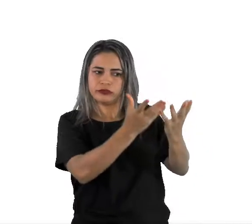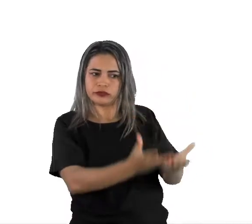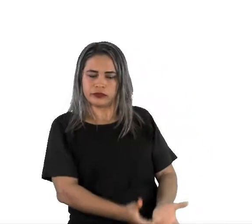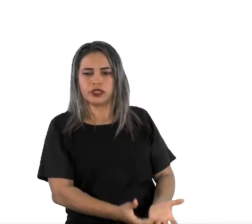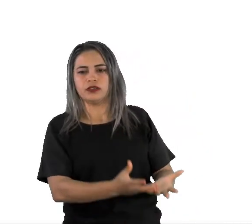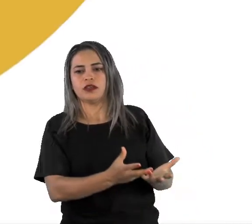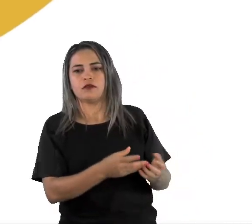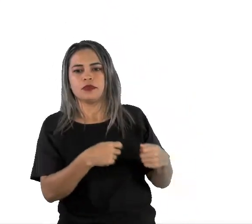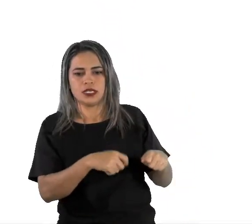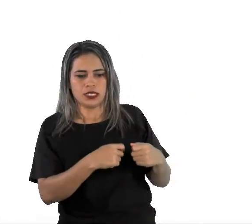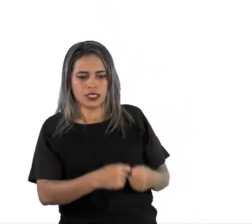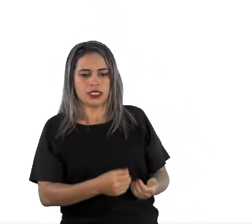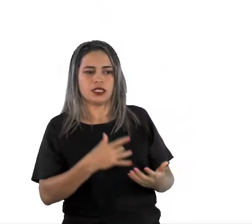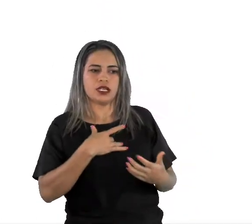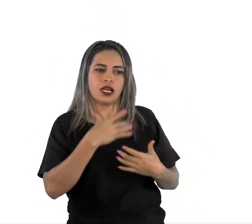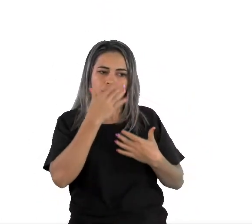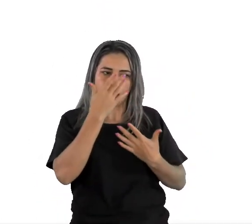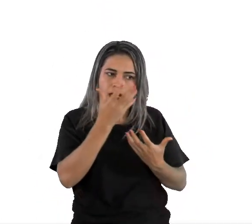ser merecido.